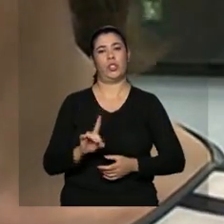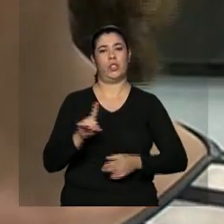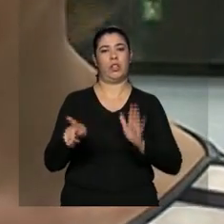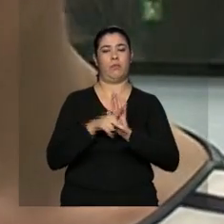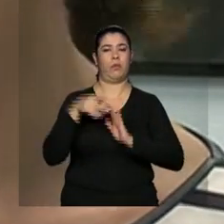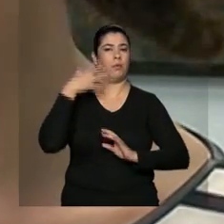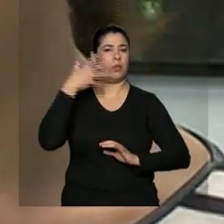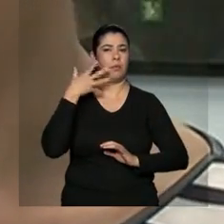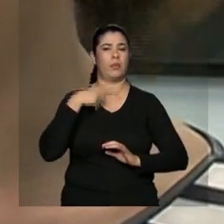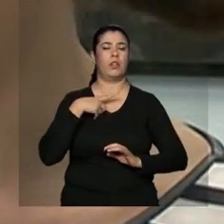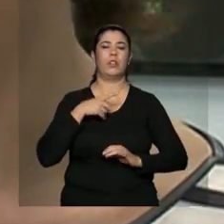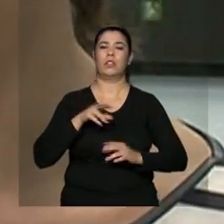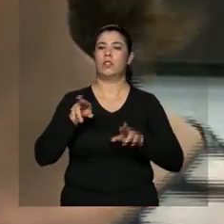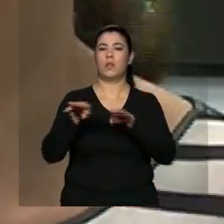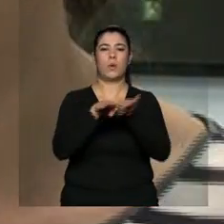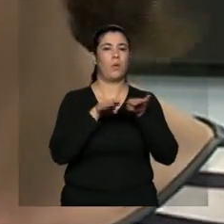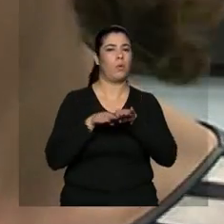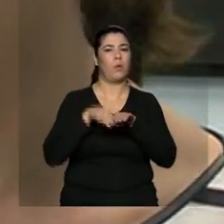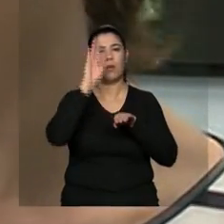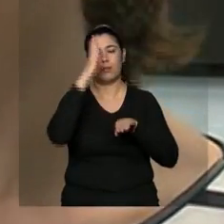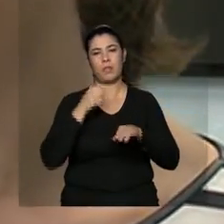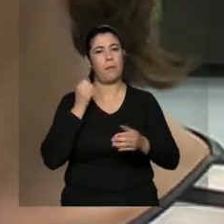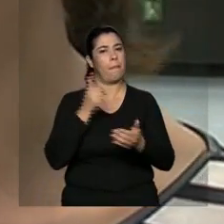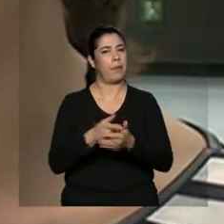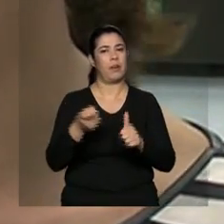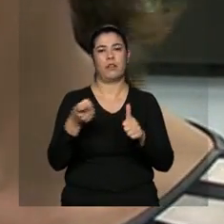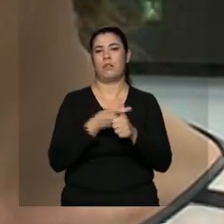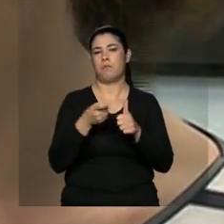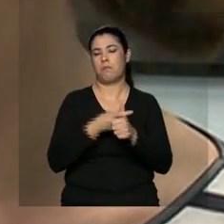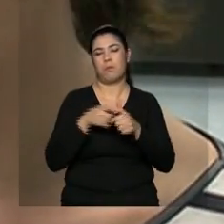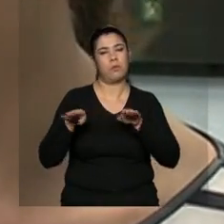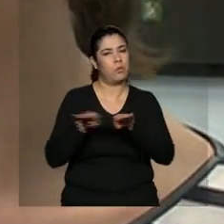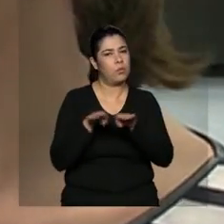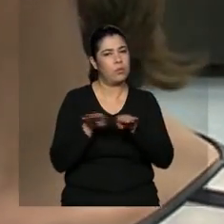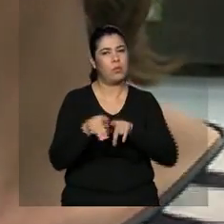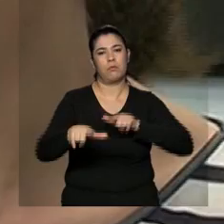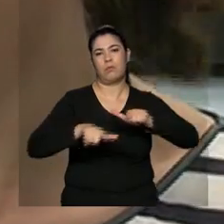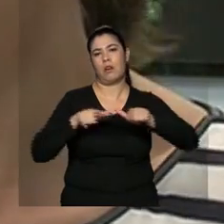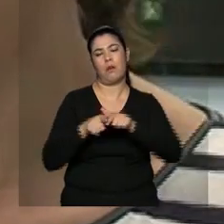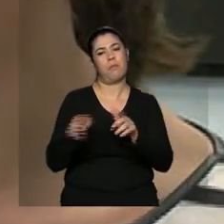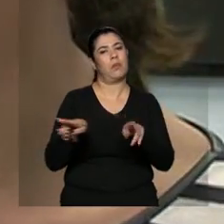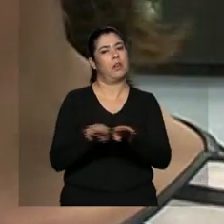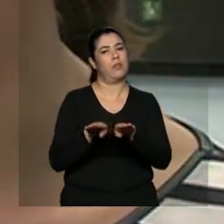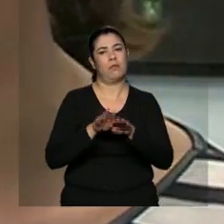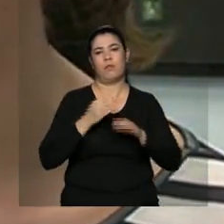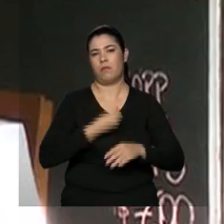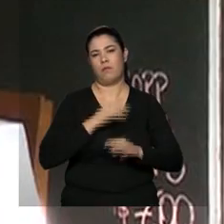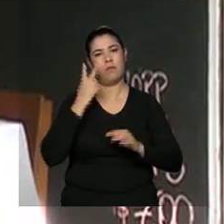tudo igual, em direitos e deveres é a mesma coisa, paga imposto como todo mundo, trabalha como todo mundo,